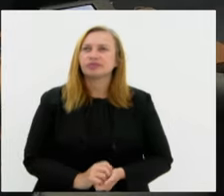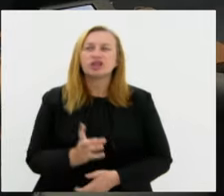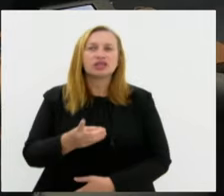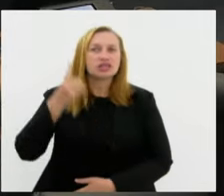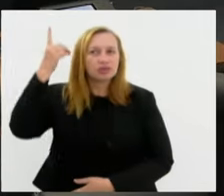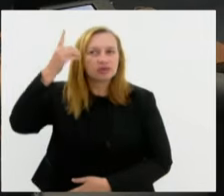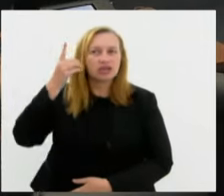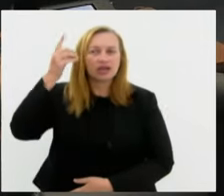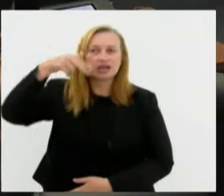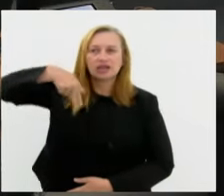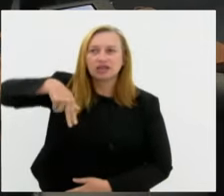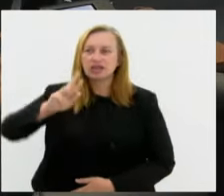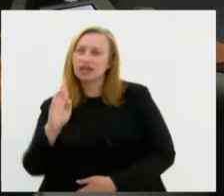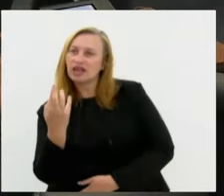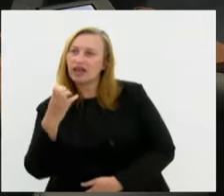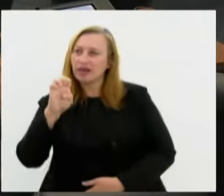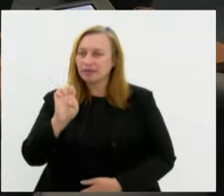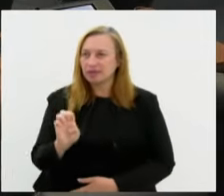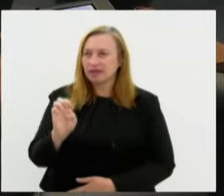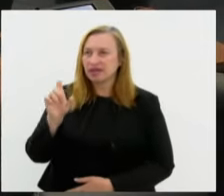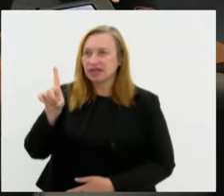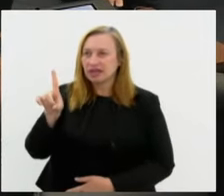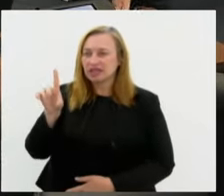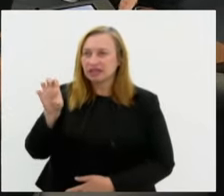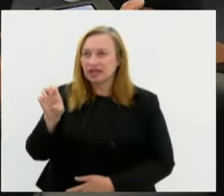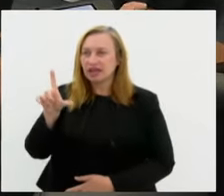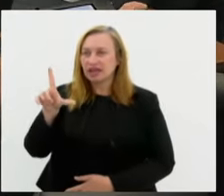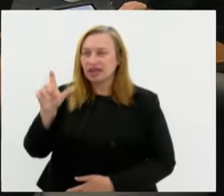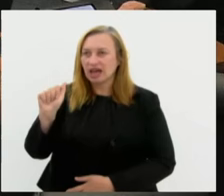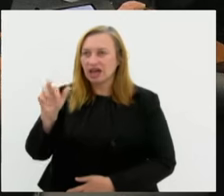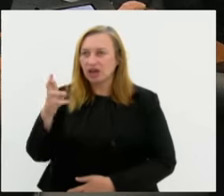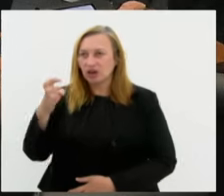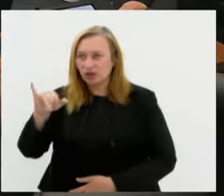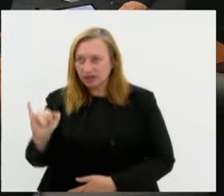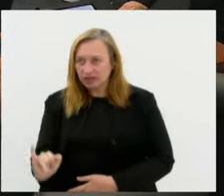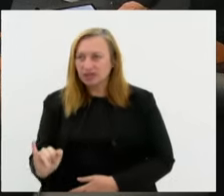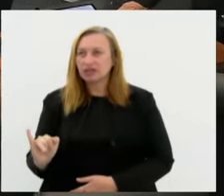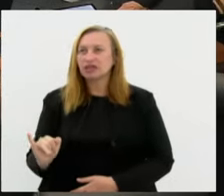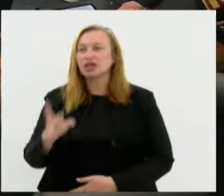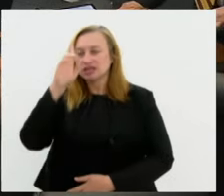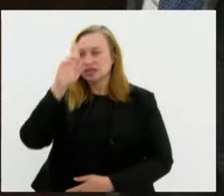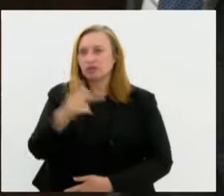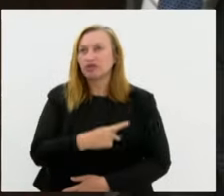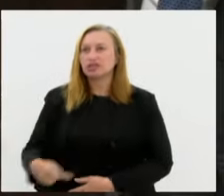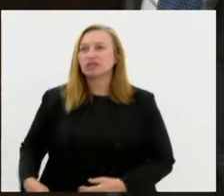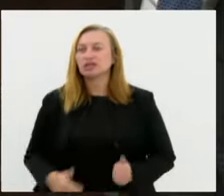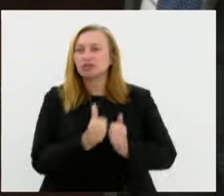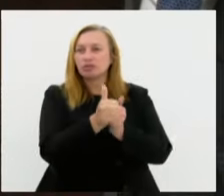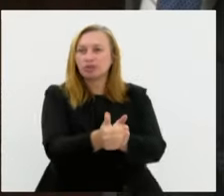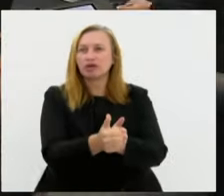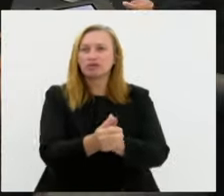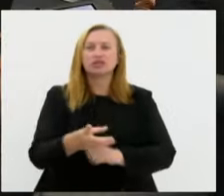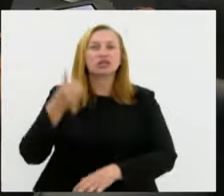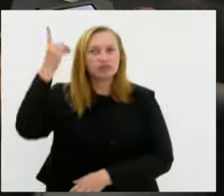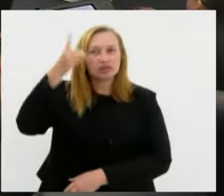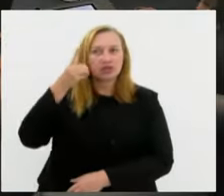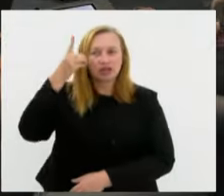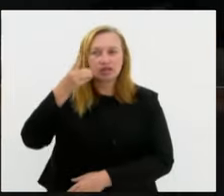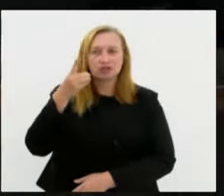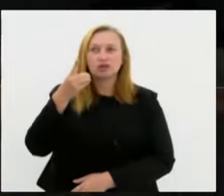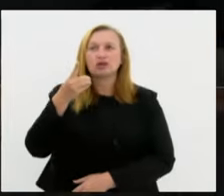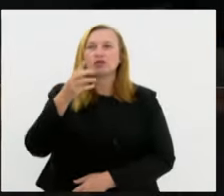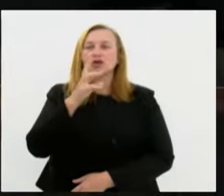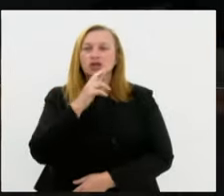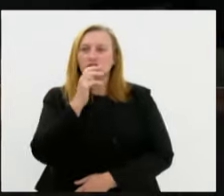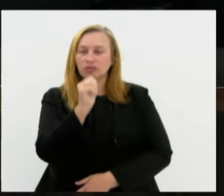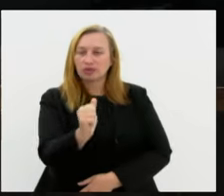Deputado Guilherme De Laroli, por favor. Senhor presidente, acompanho o relator Rodrigo Amorim. Muito obrigado.